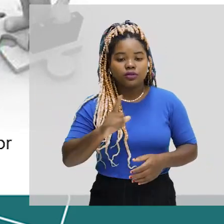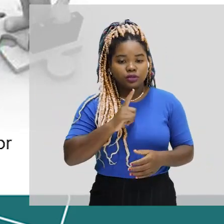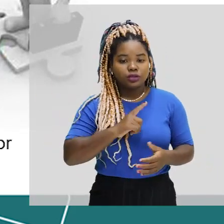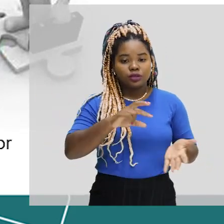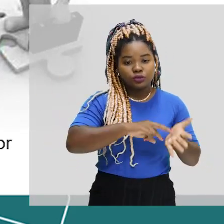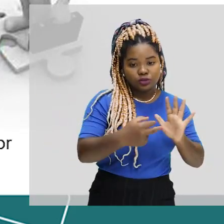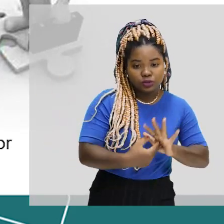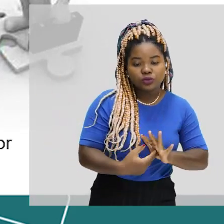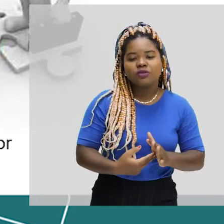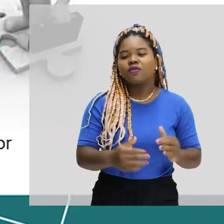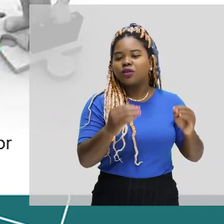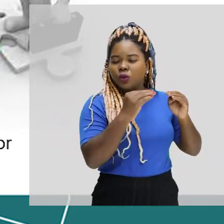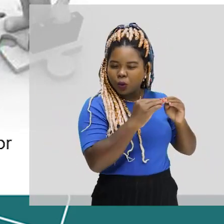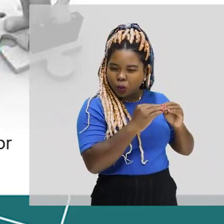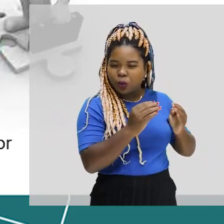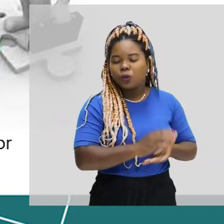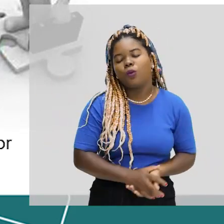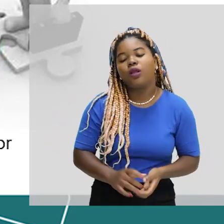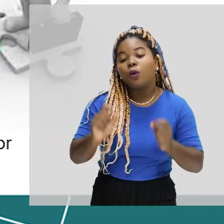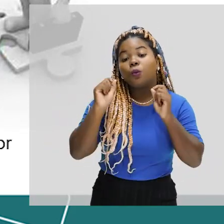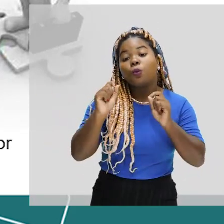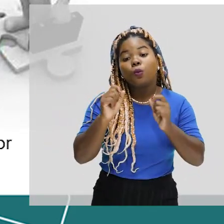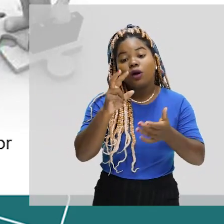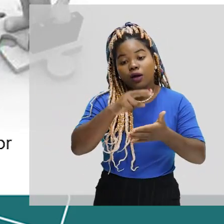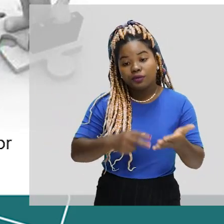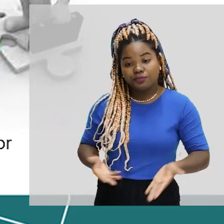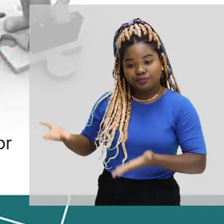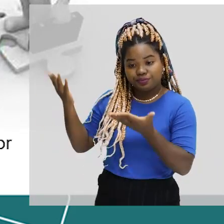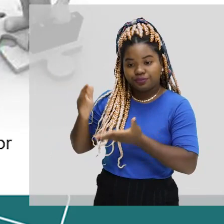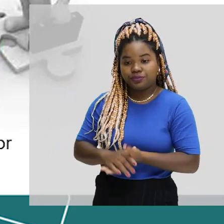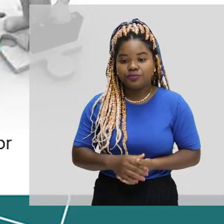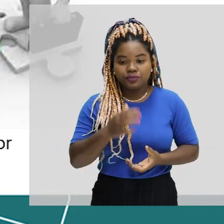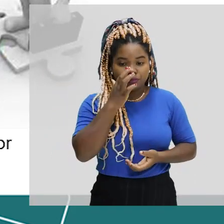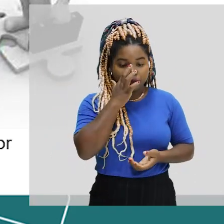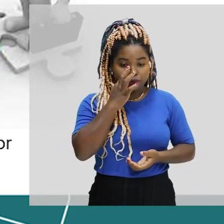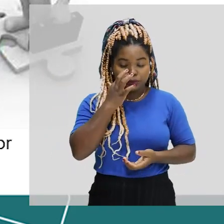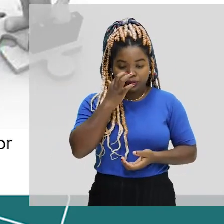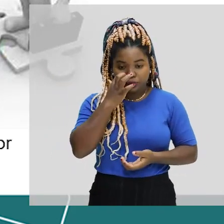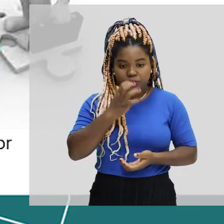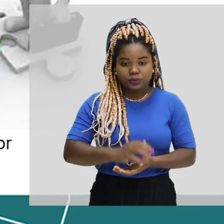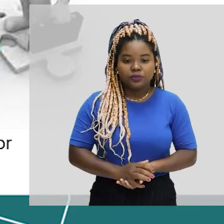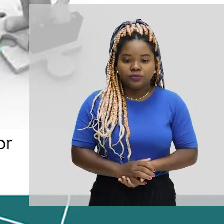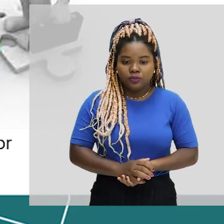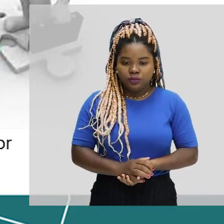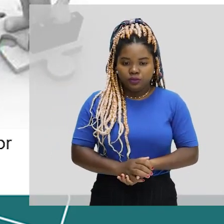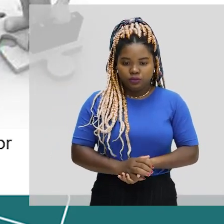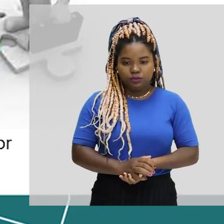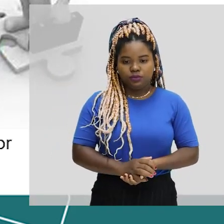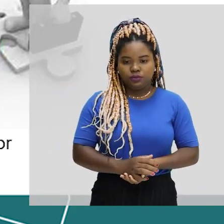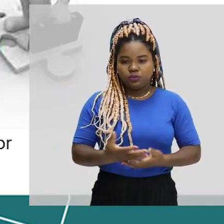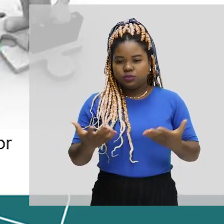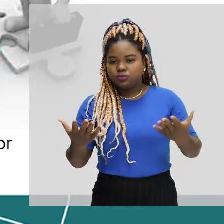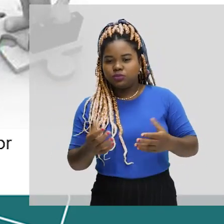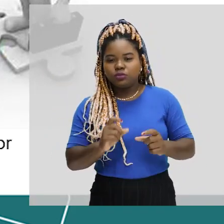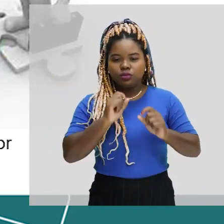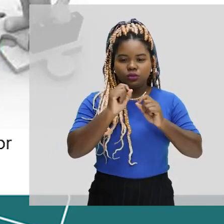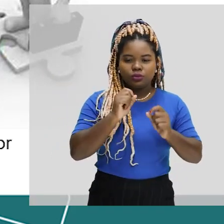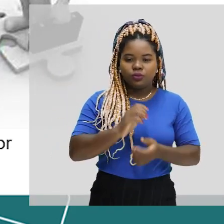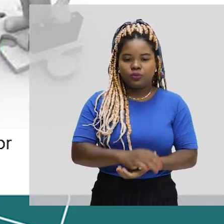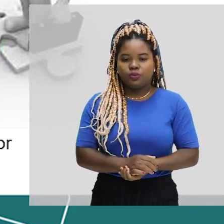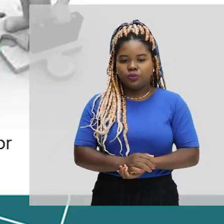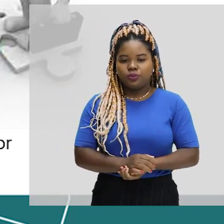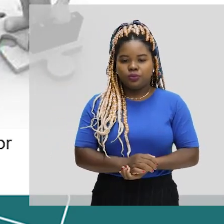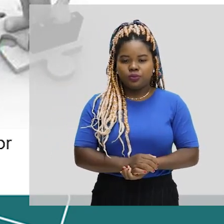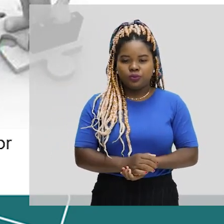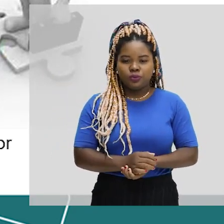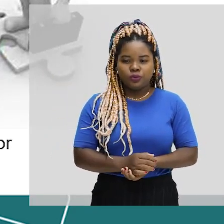de concordar. Concordar é congraçar, é harmonizar, é conciliar.